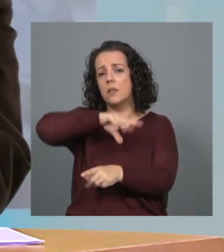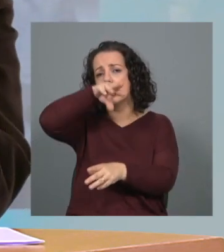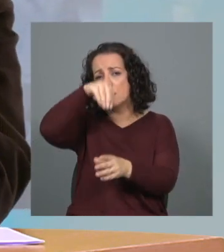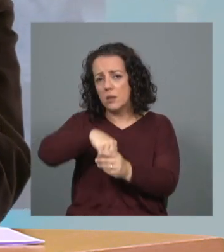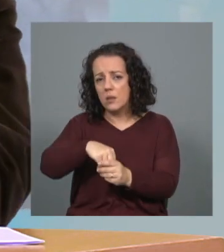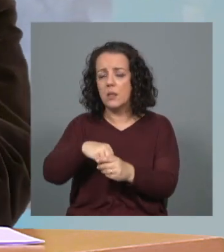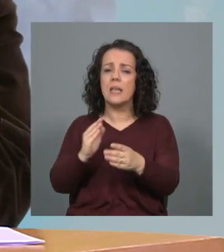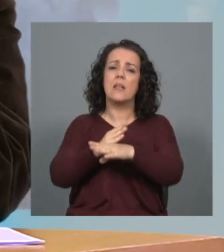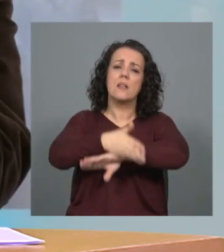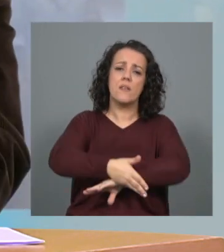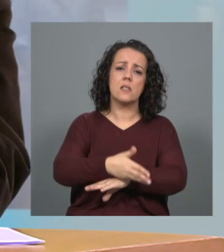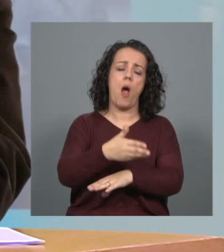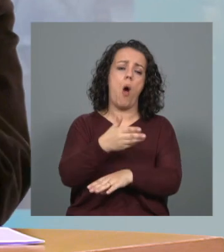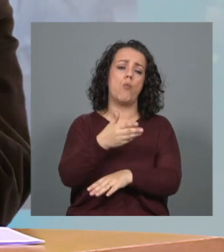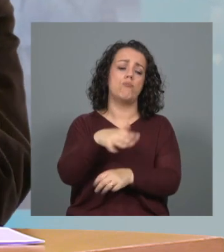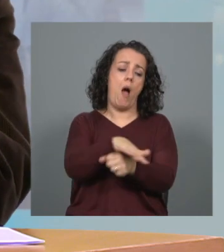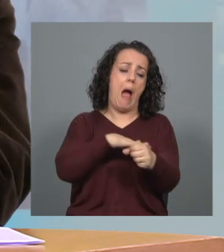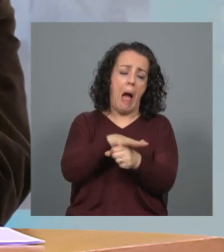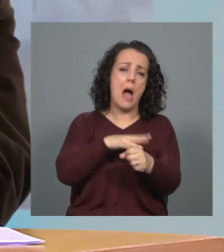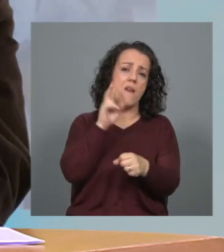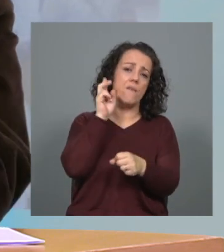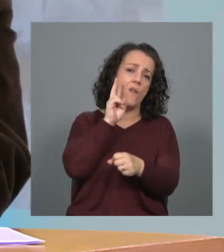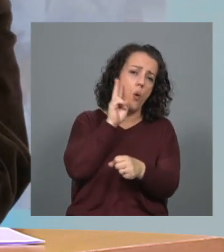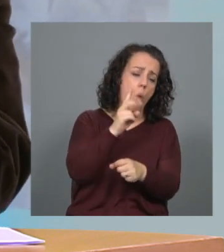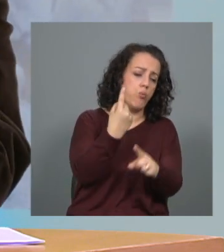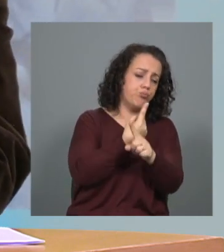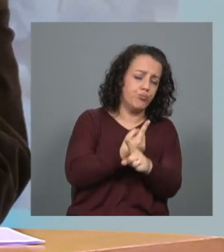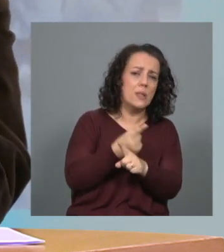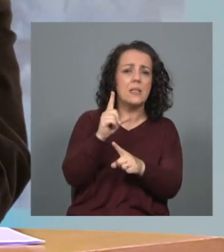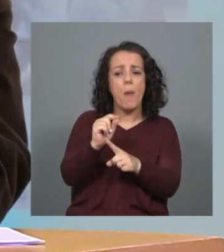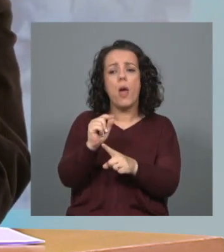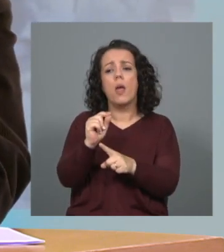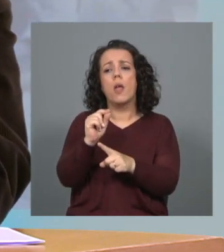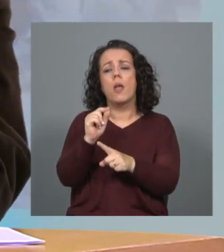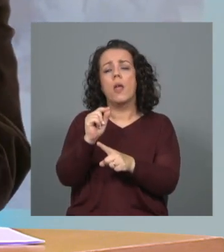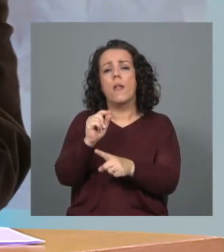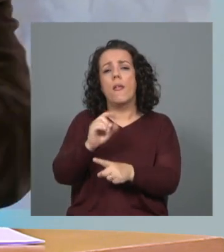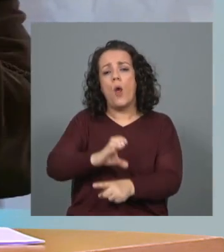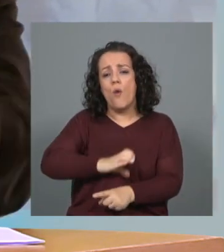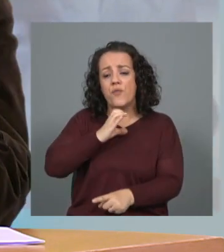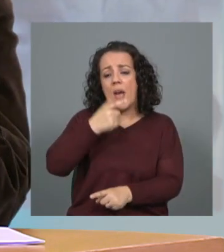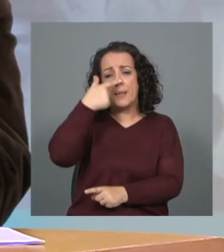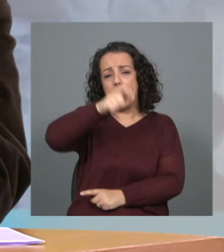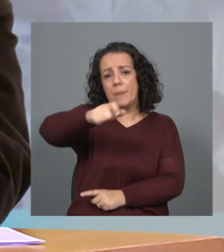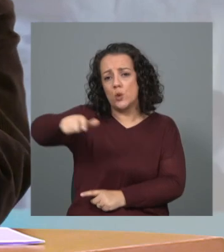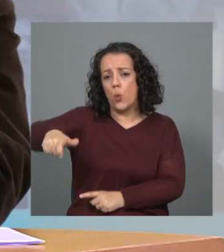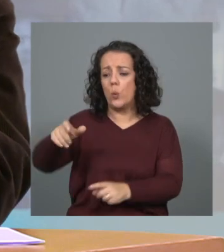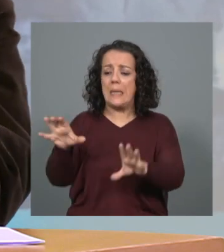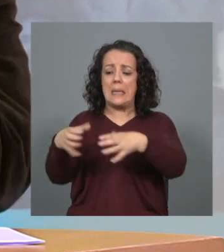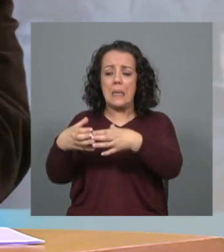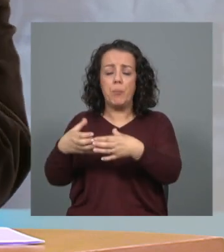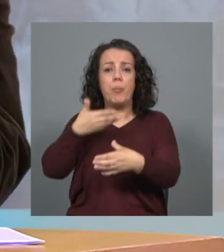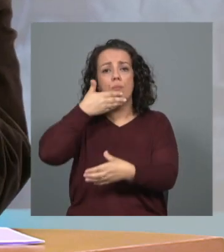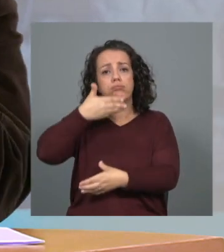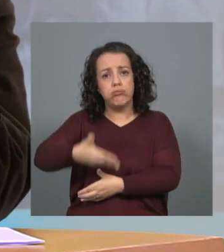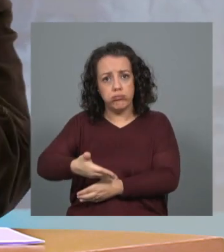no património, mas passa também pelos responsáveis por confiar a equipas ou a pessoas competentes e